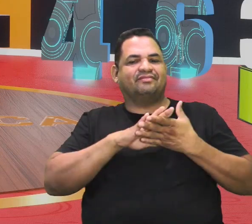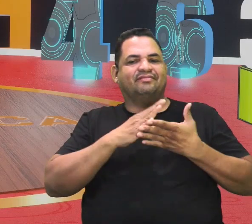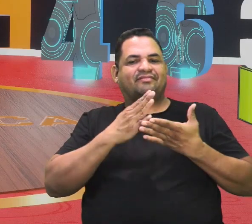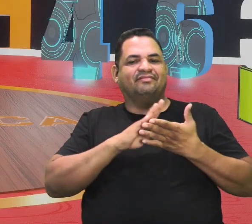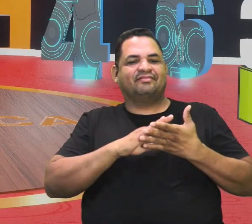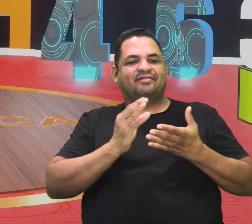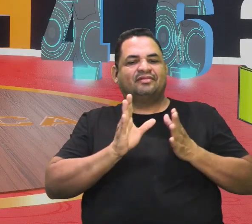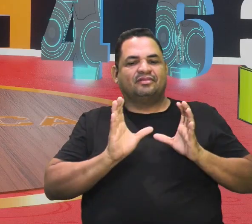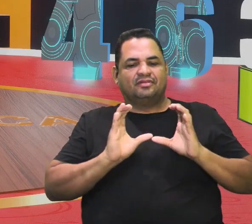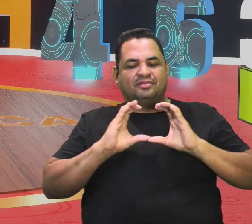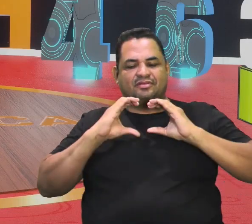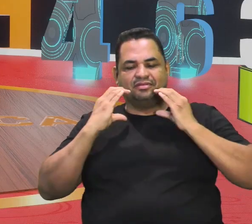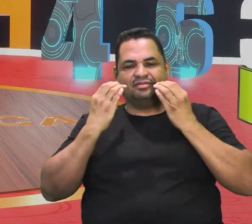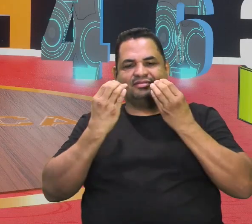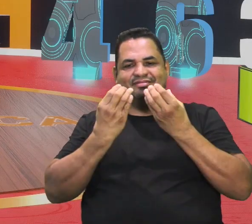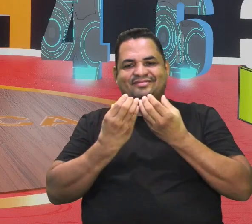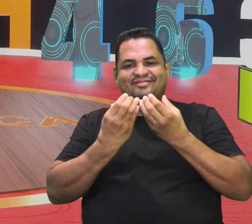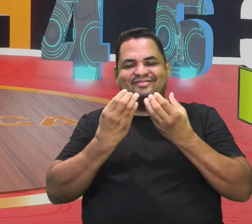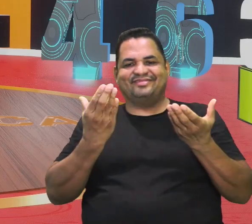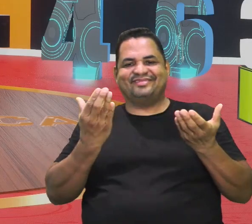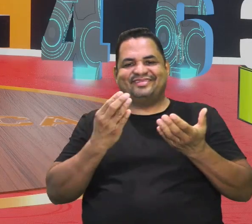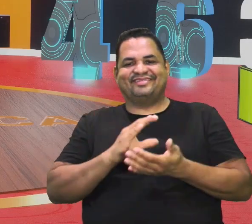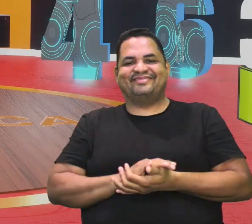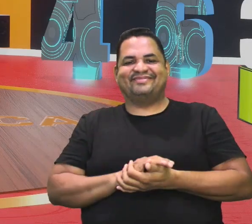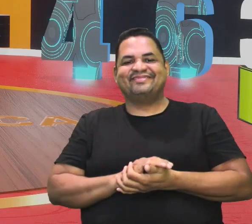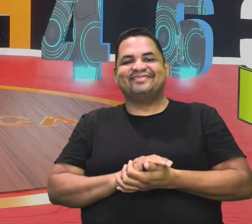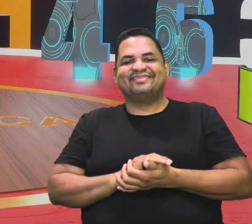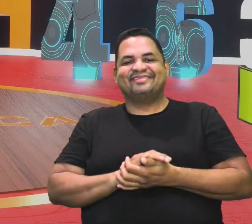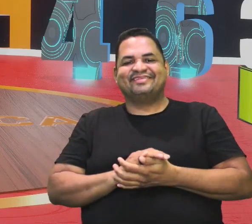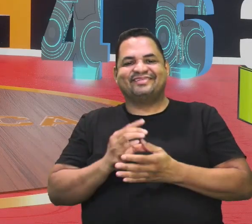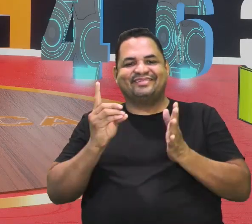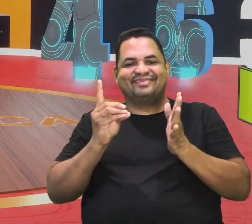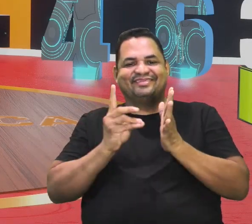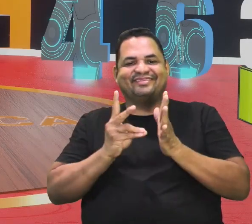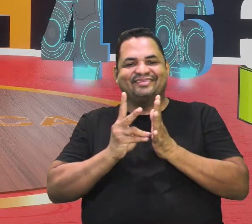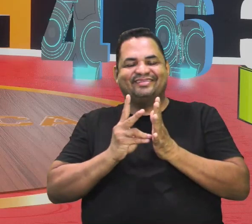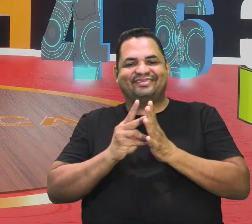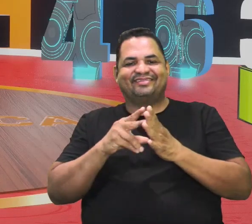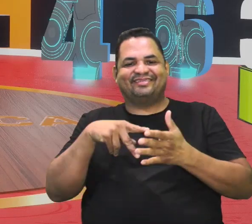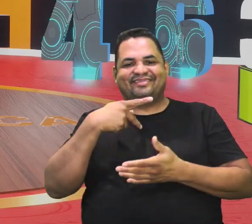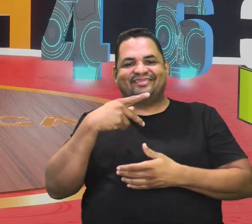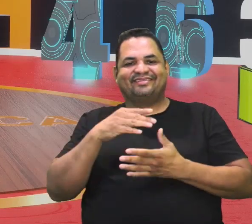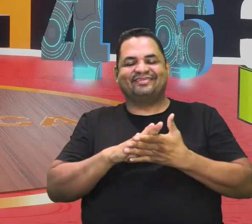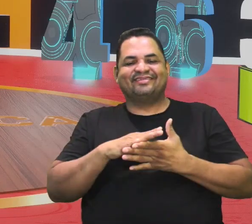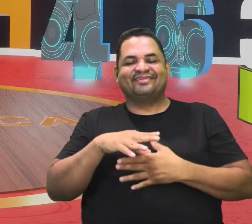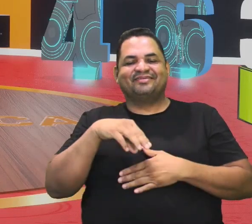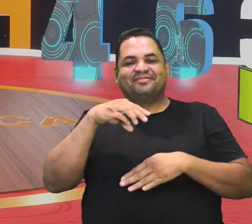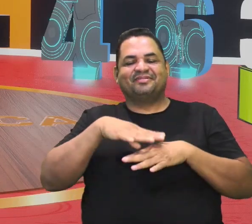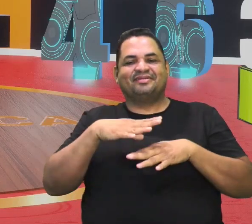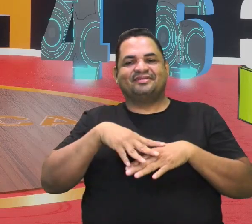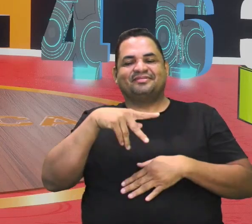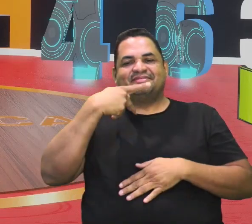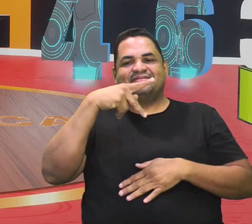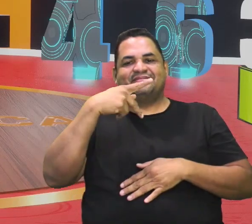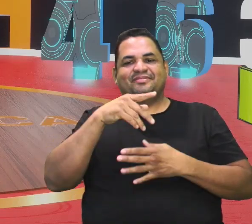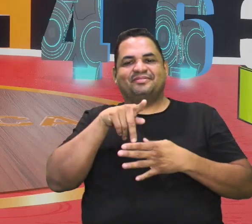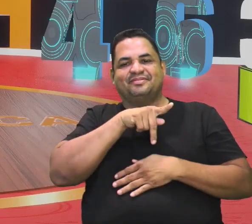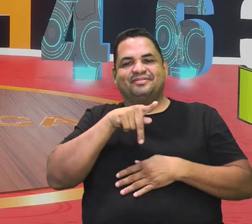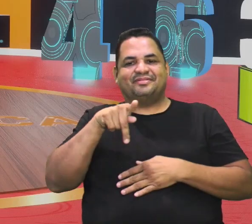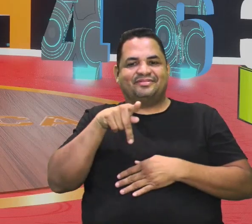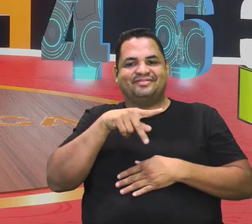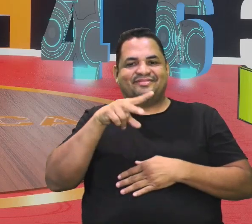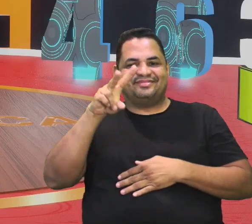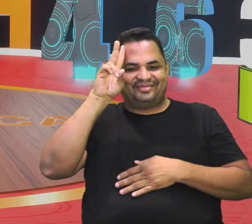na comunidade indígena? 8pi? 8pi? O que o professor de matemática falou pro professor de história? Não me venha